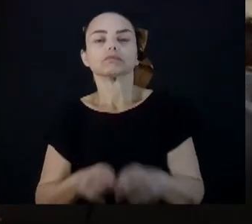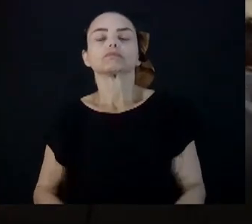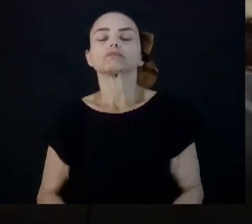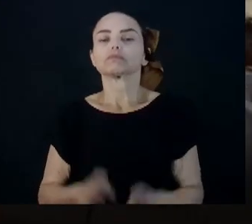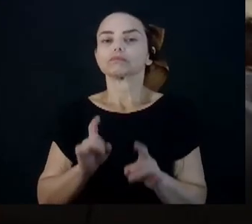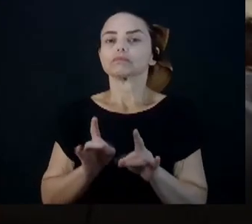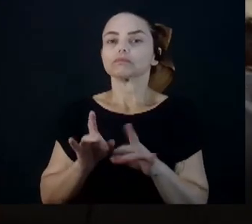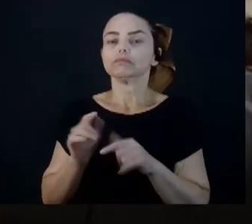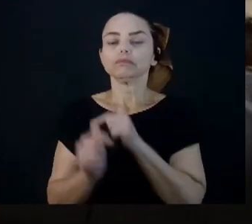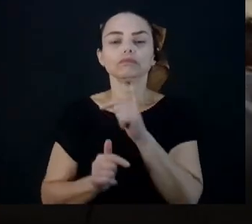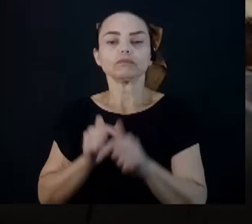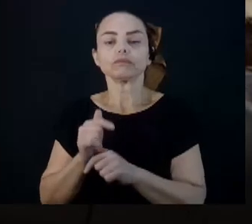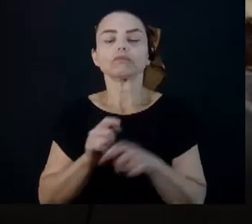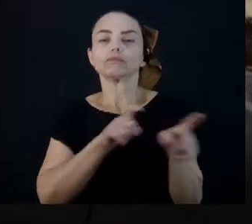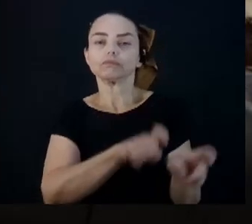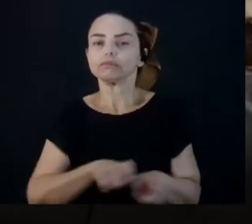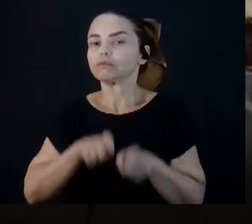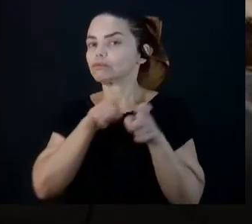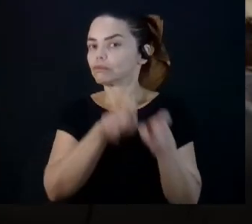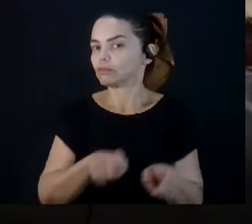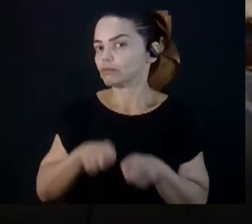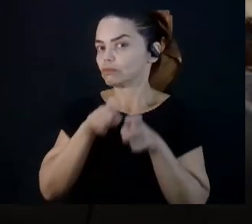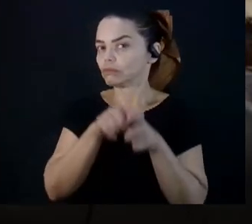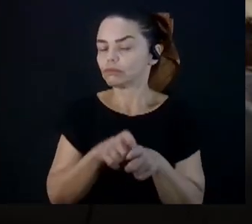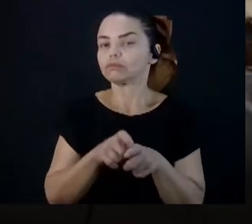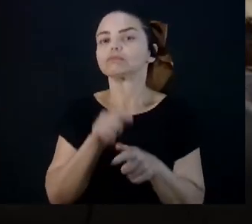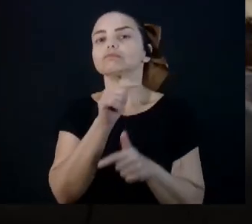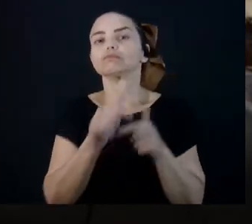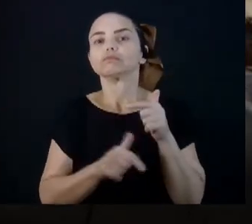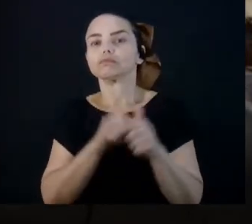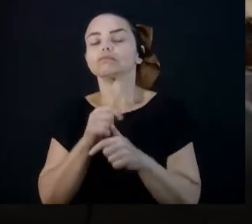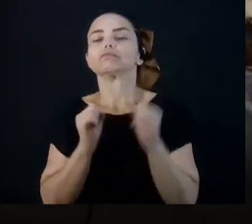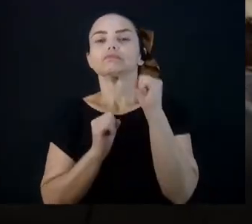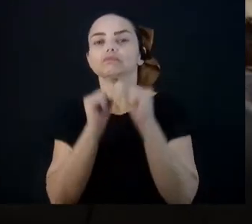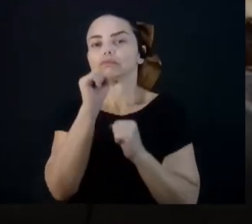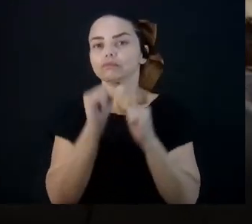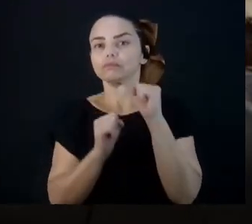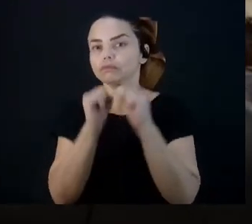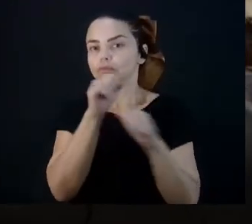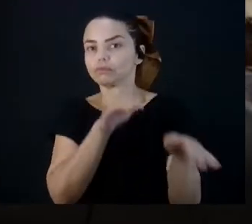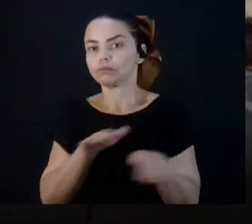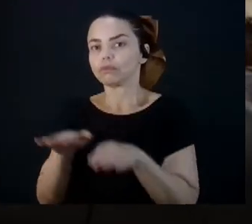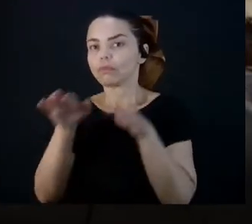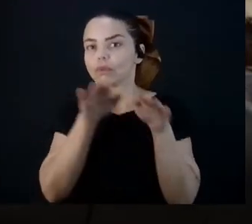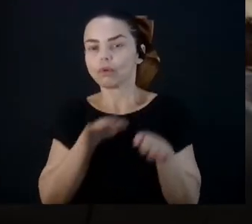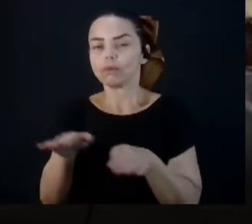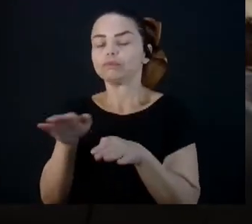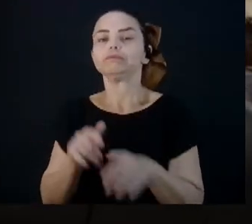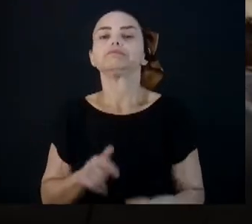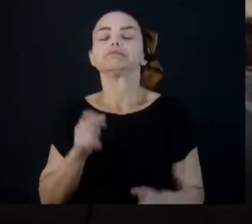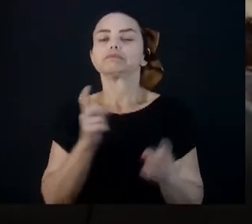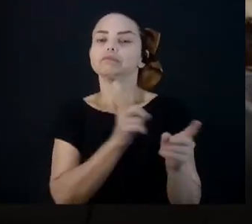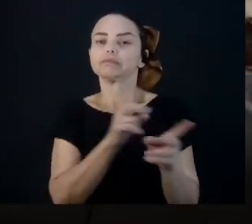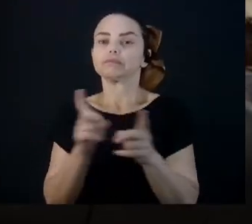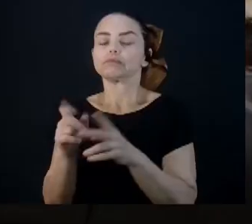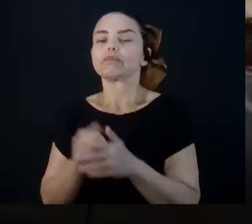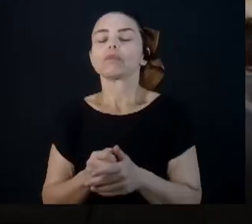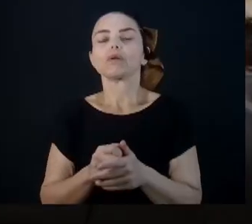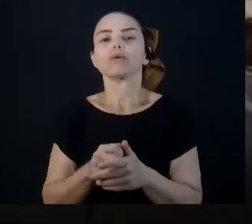na lavoura, seja de atividade industrial e até de comércio. Os italianos, por exemplo,